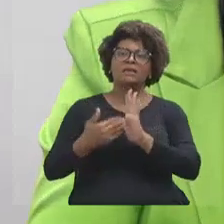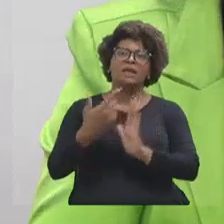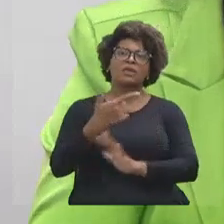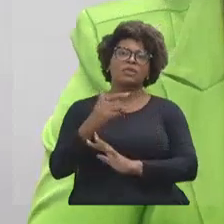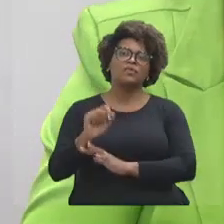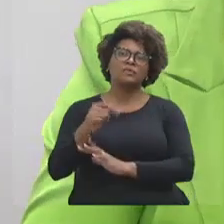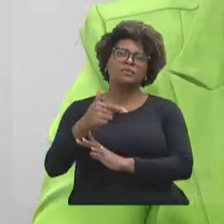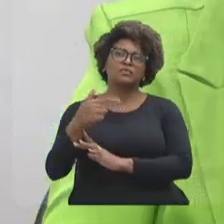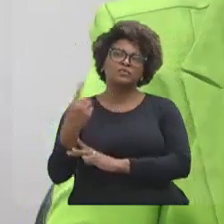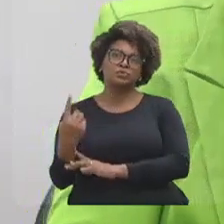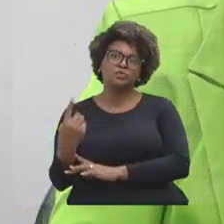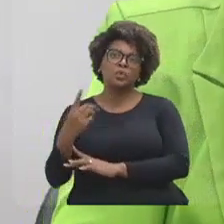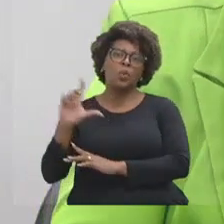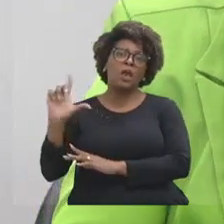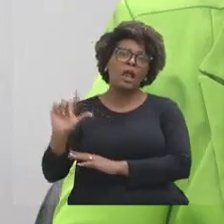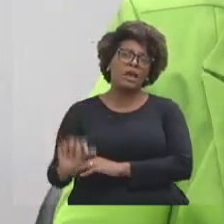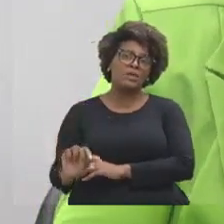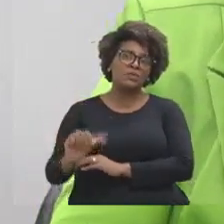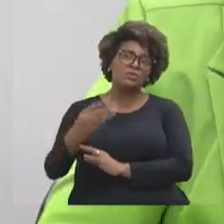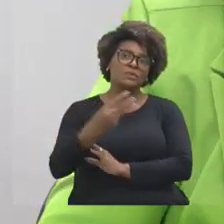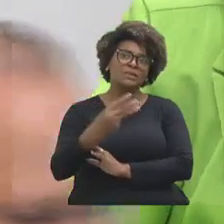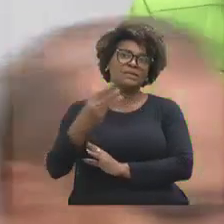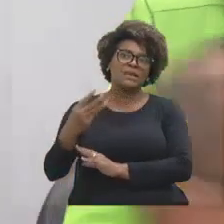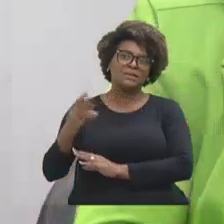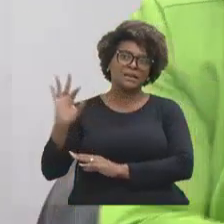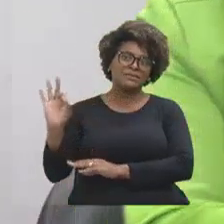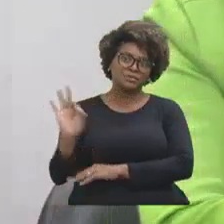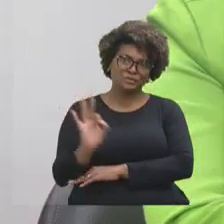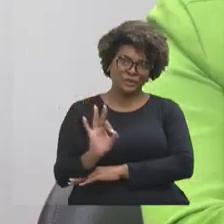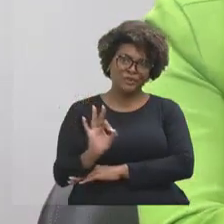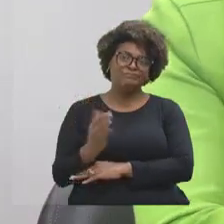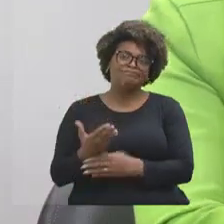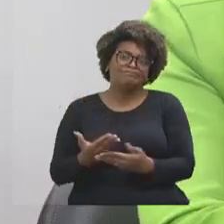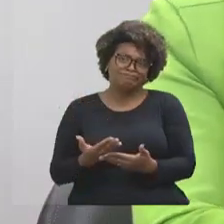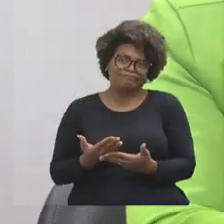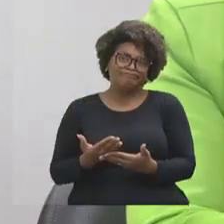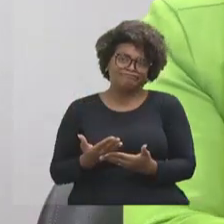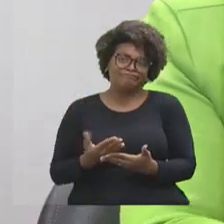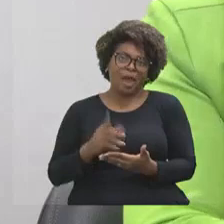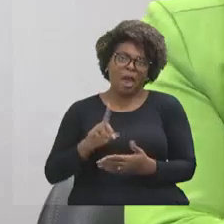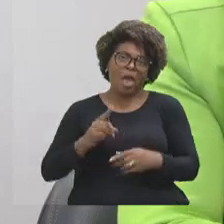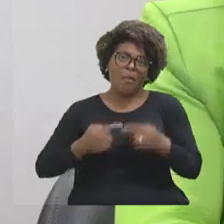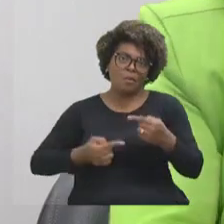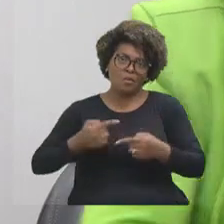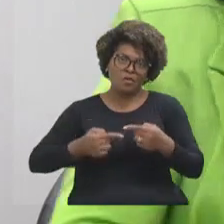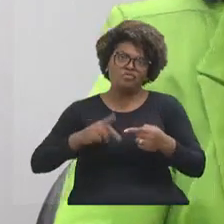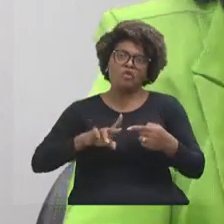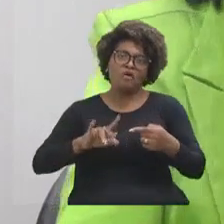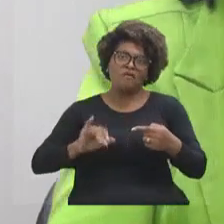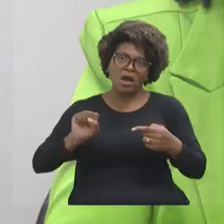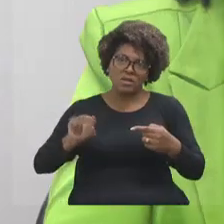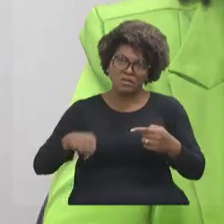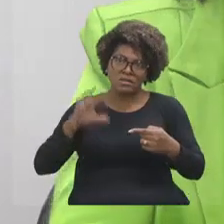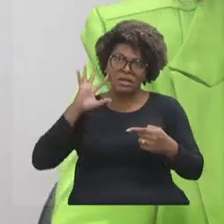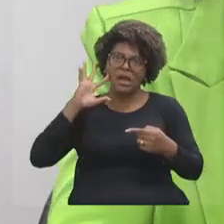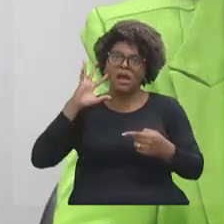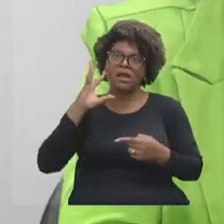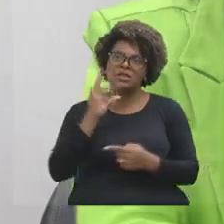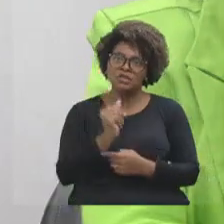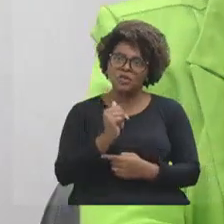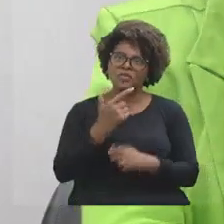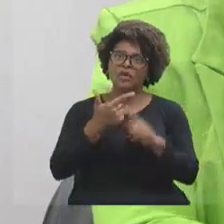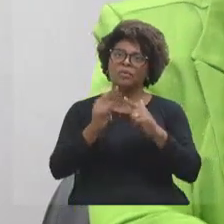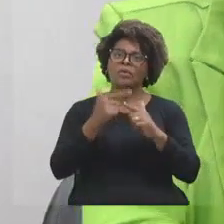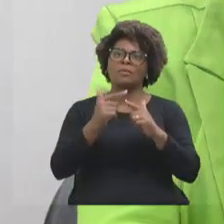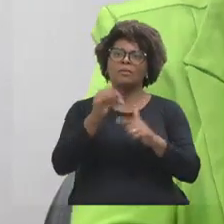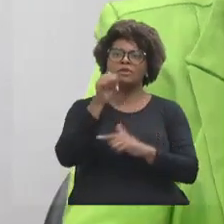33% Não foi nesse momento de mamografias pelo SUS então o secretária essa é uma política que vai sim resolver o problema